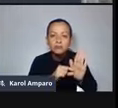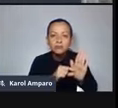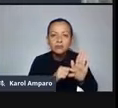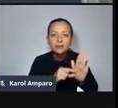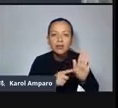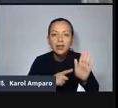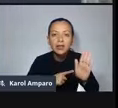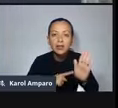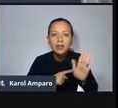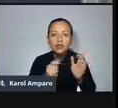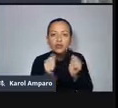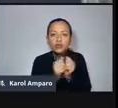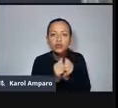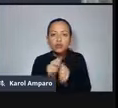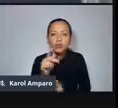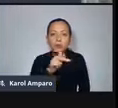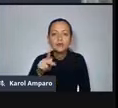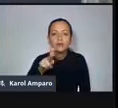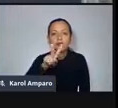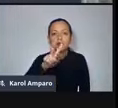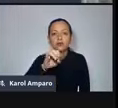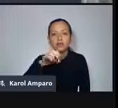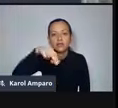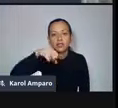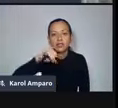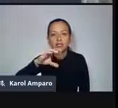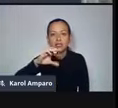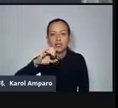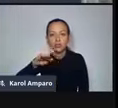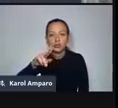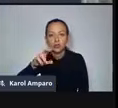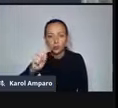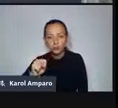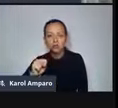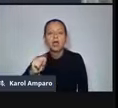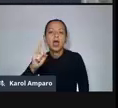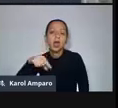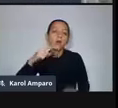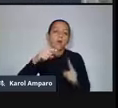levada para melhorar a qualidade de vida de todos. Pode passar.